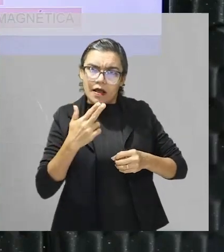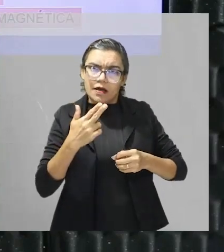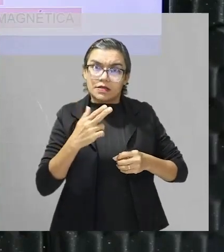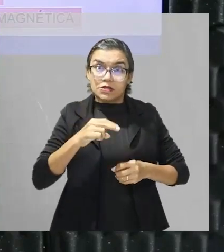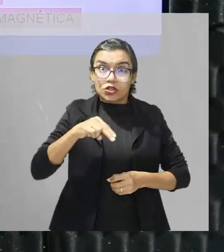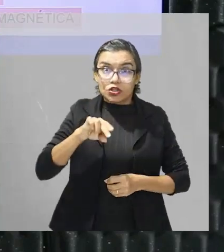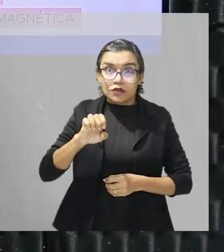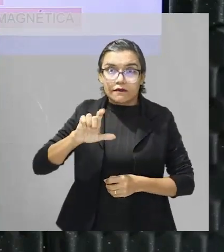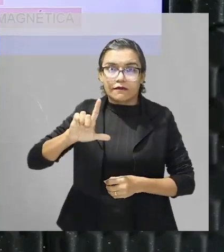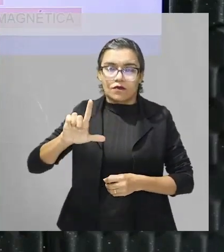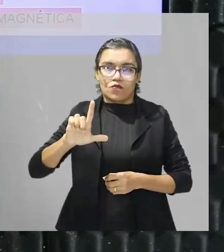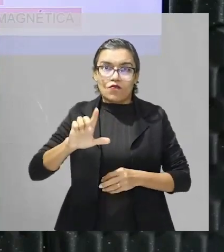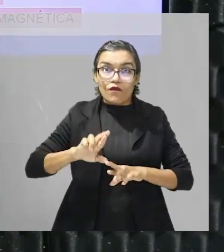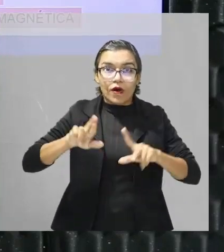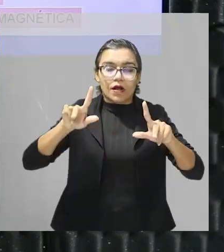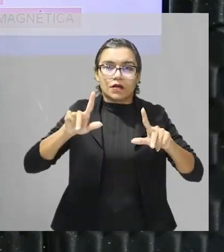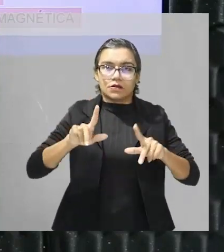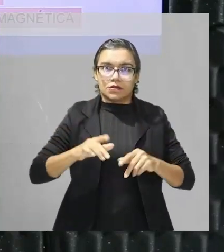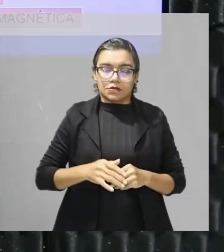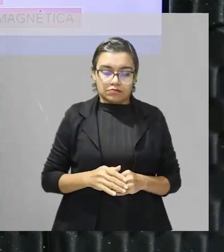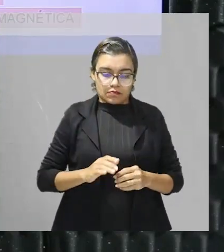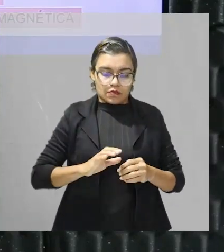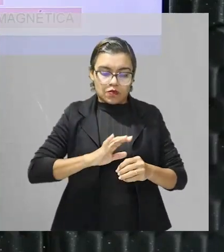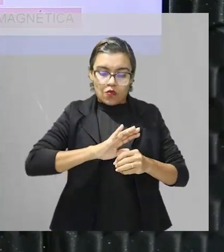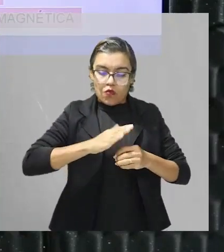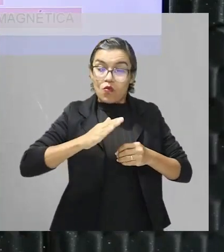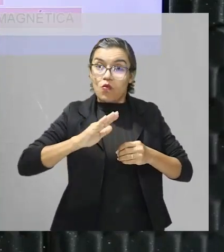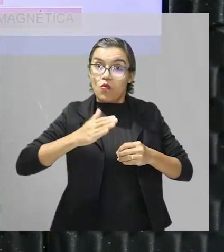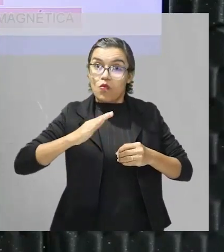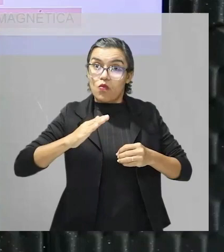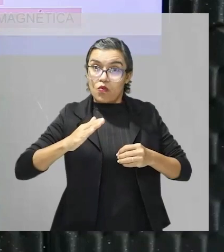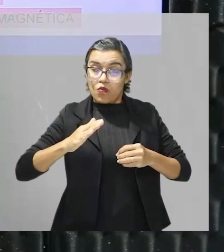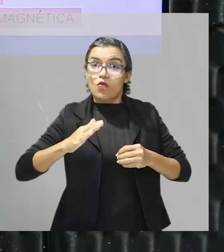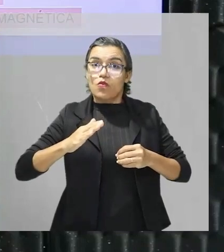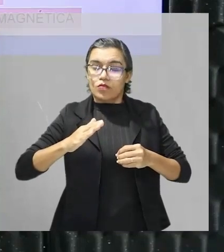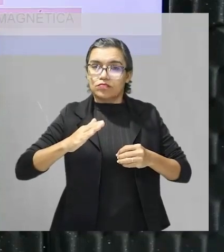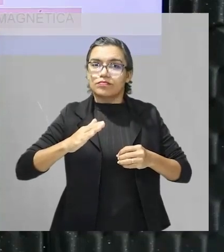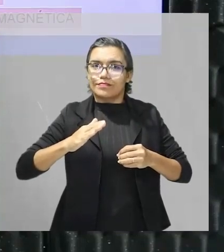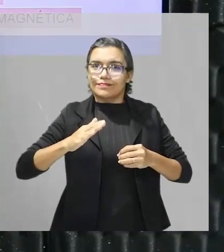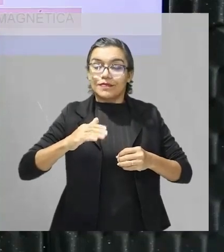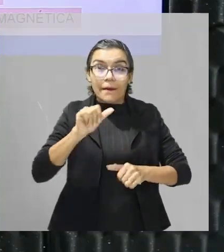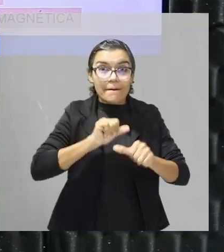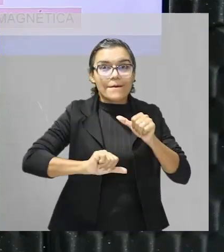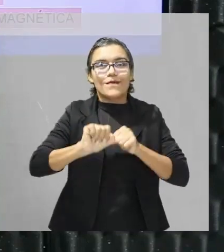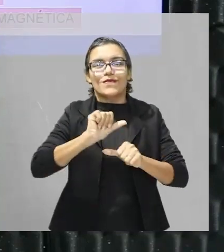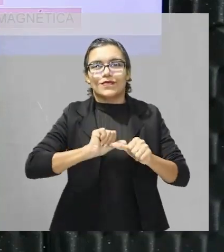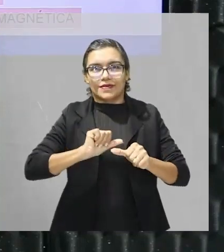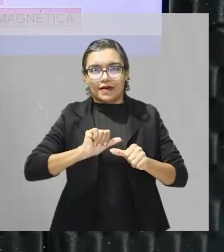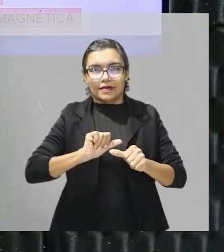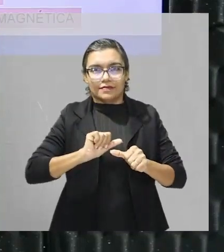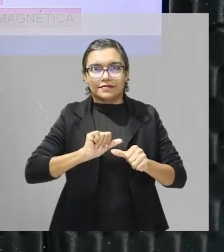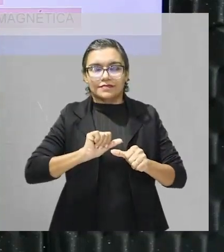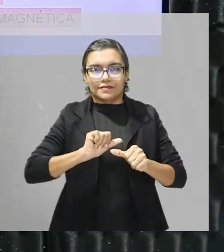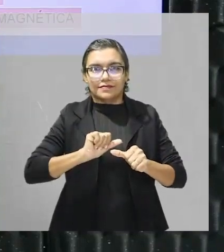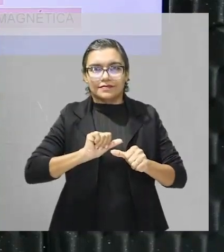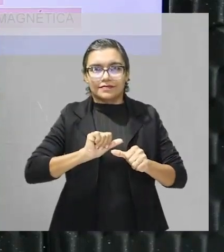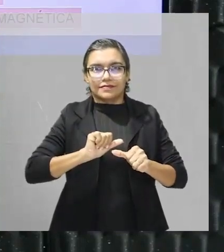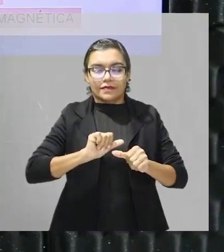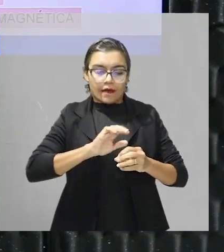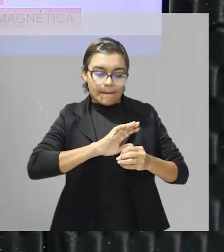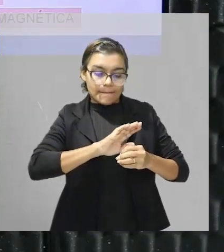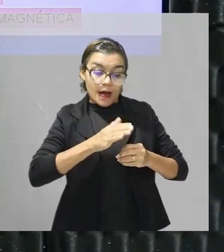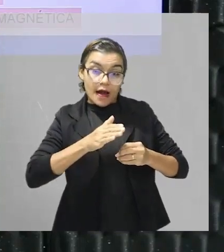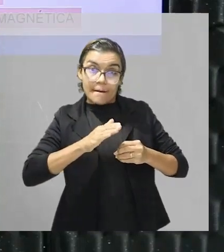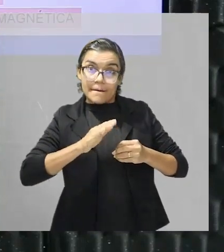inferiores eles vão passar para níveis superiores né então haverá um salto quântico